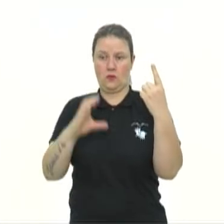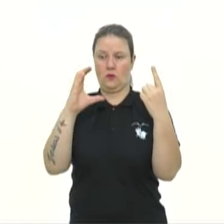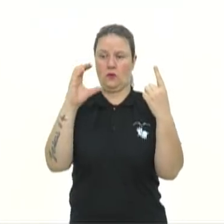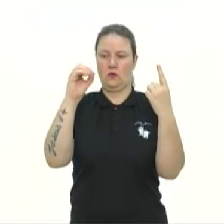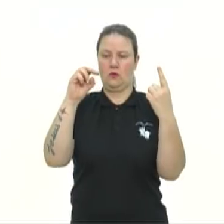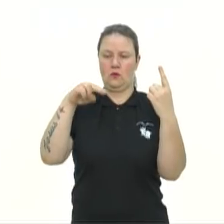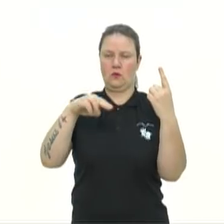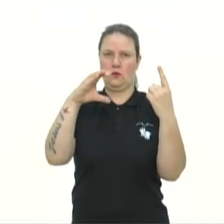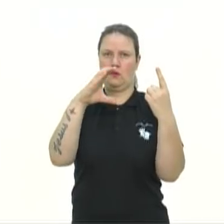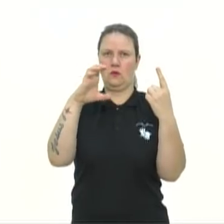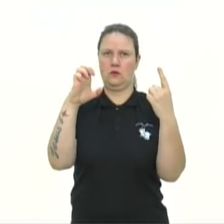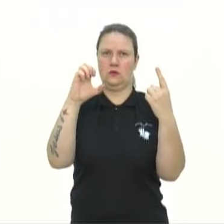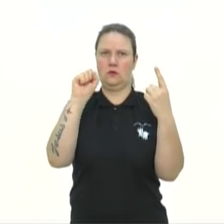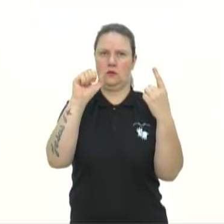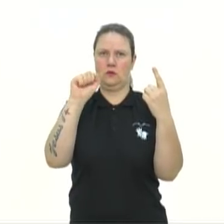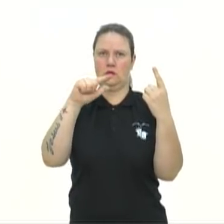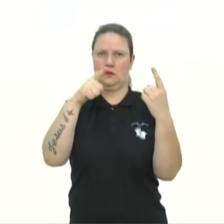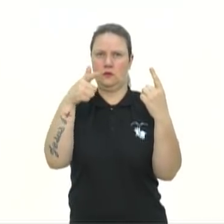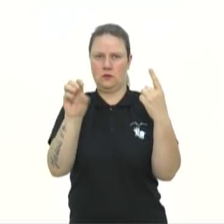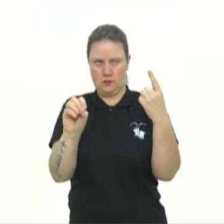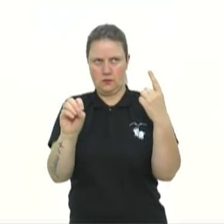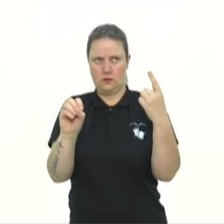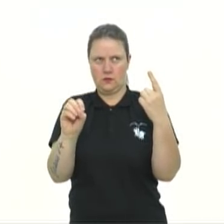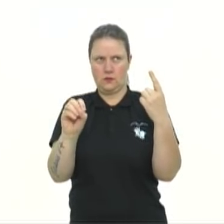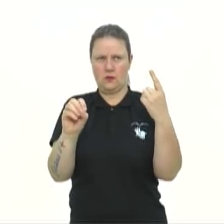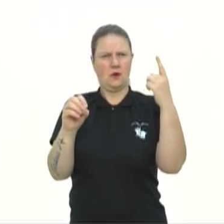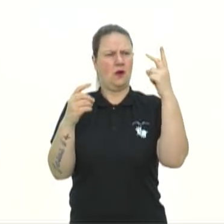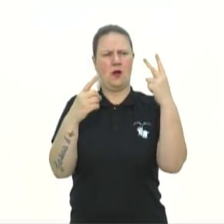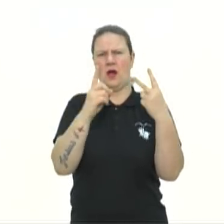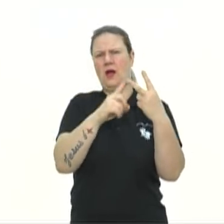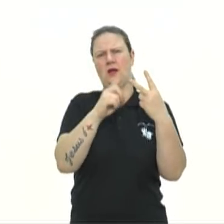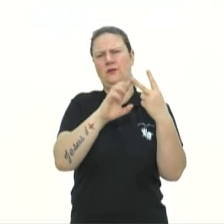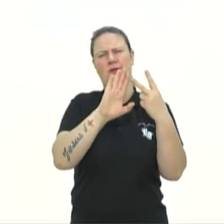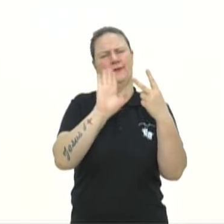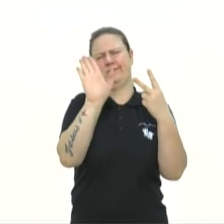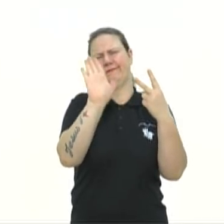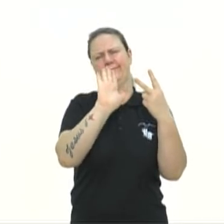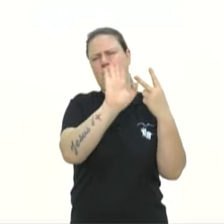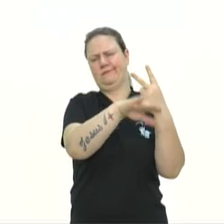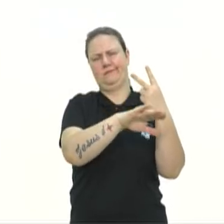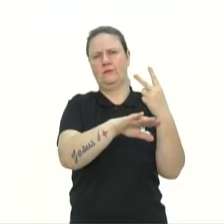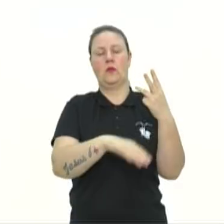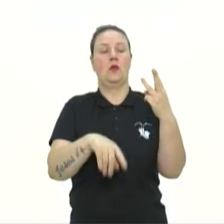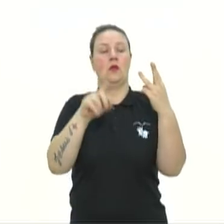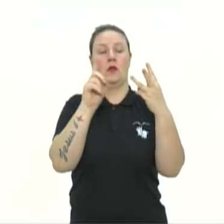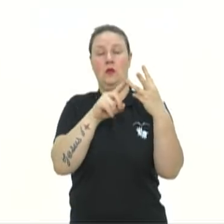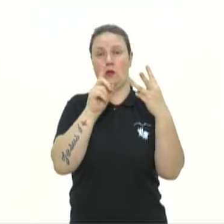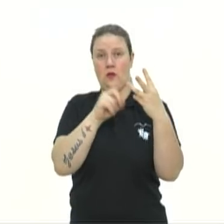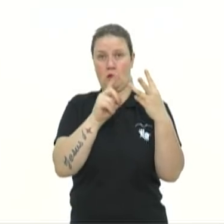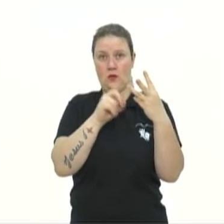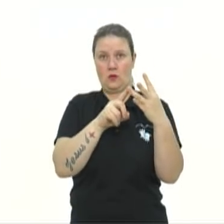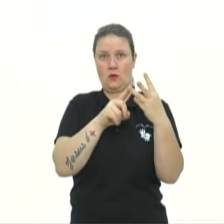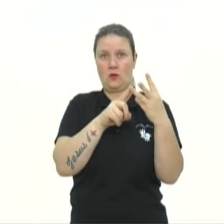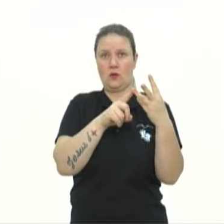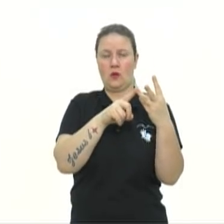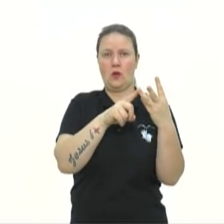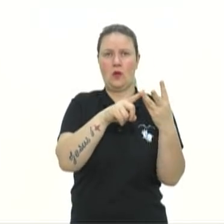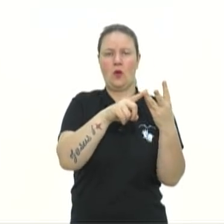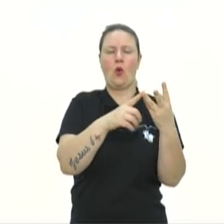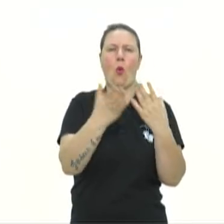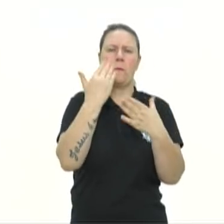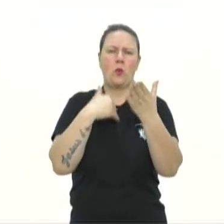A número 2, porque ele pode trazer prejuízo. Essa a gente já conhece, deixa fora. Número 3, o consumo e diário